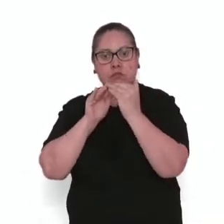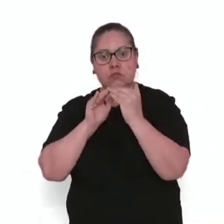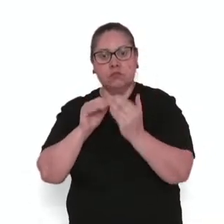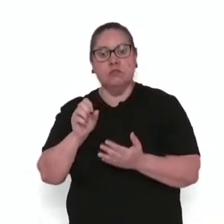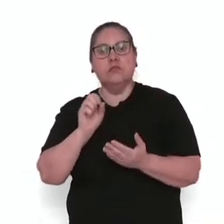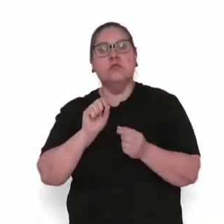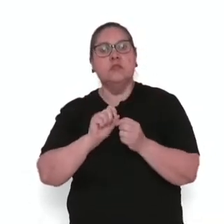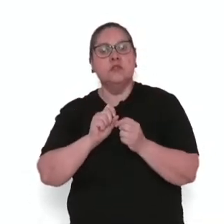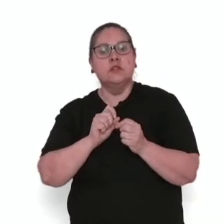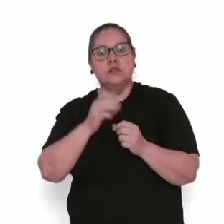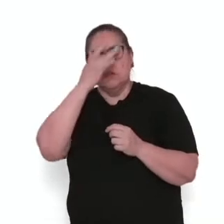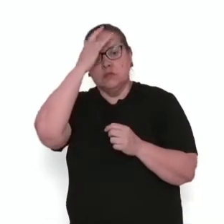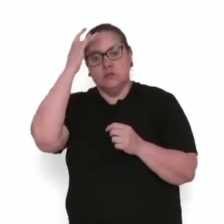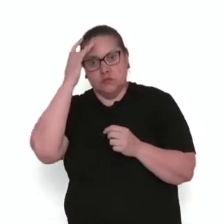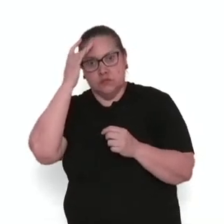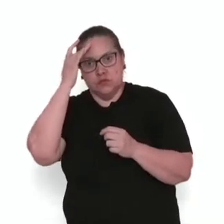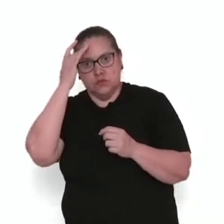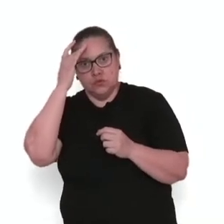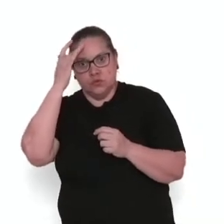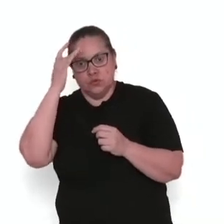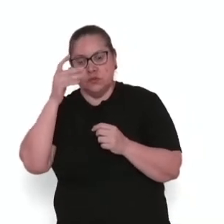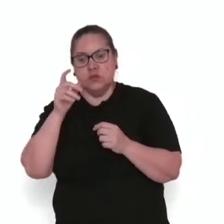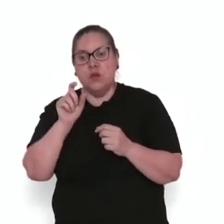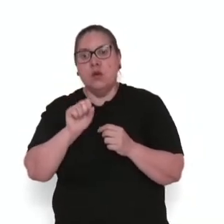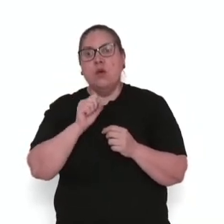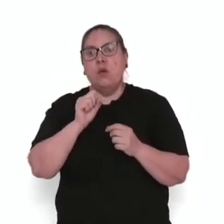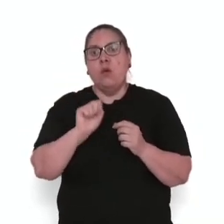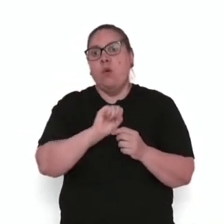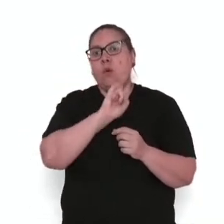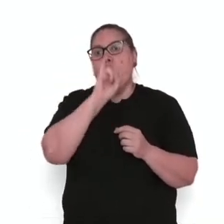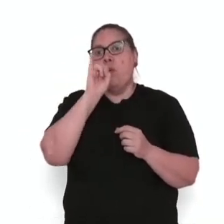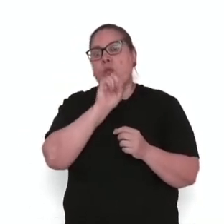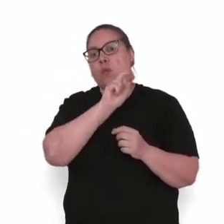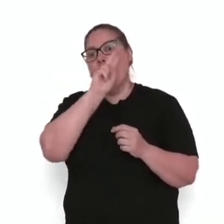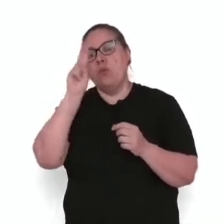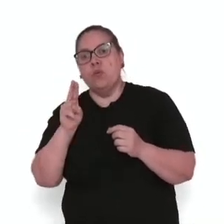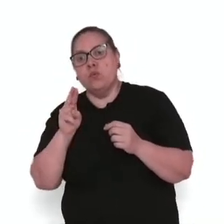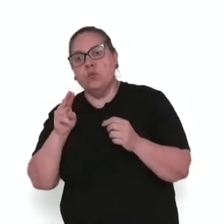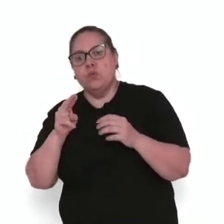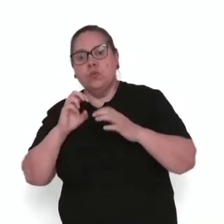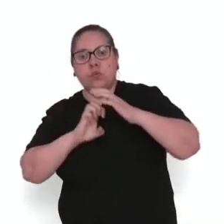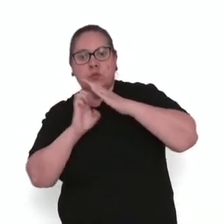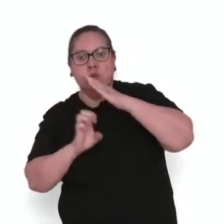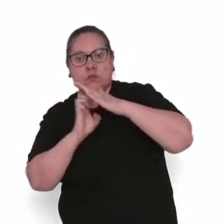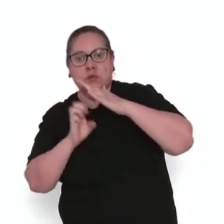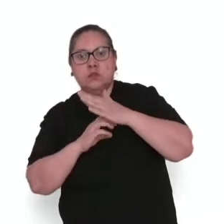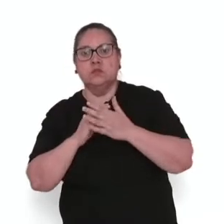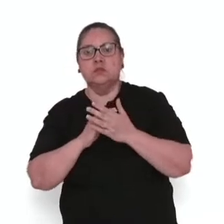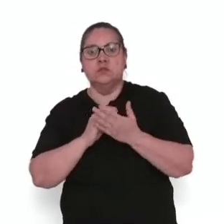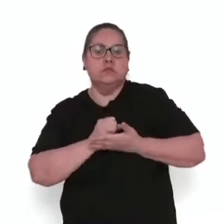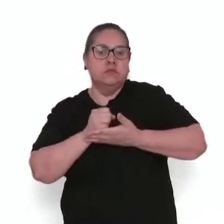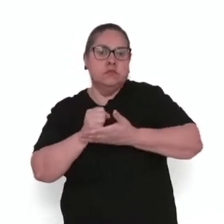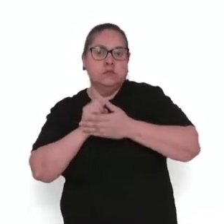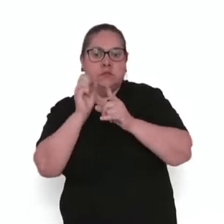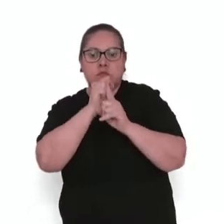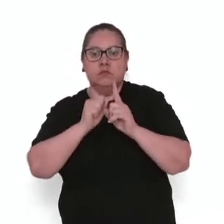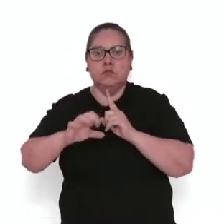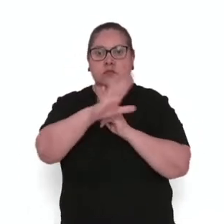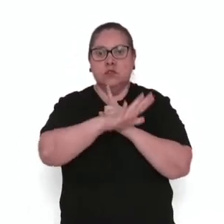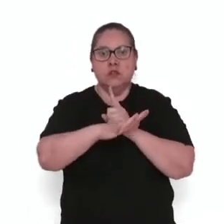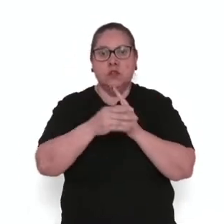Conseguiram lembrar de algum momento específico dessa irresponsabilidade? Bom, resposta pessoal, mas